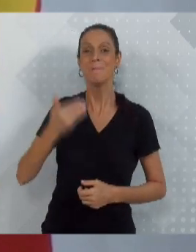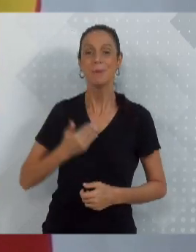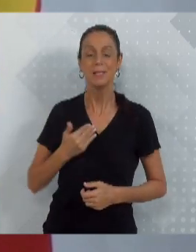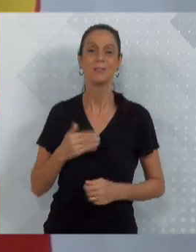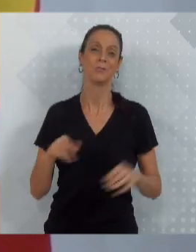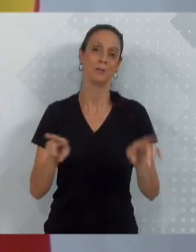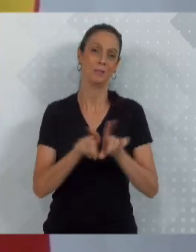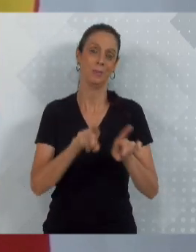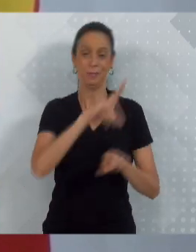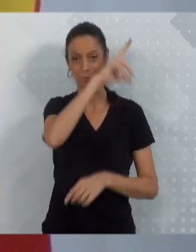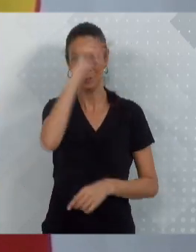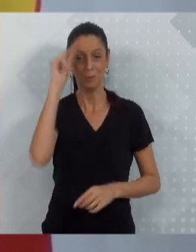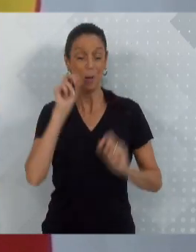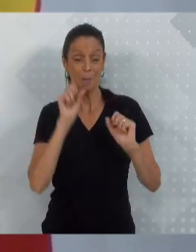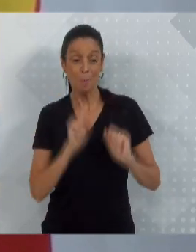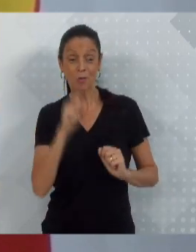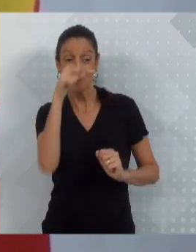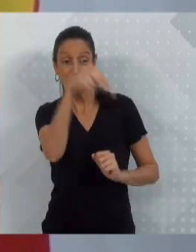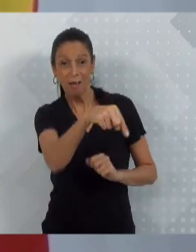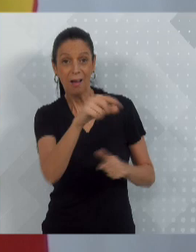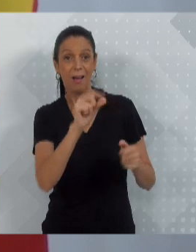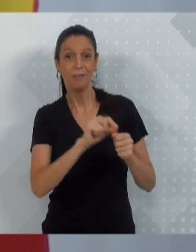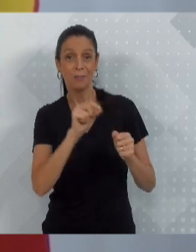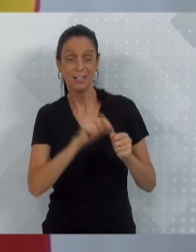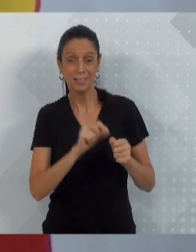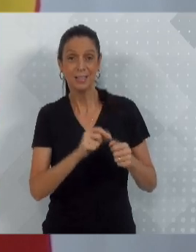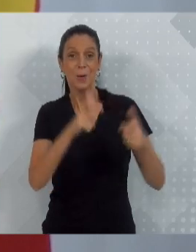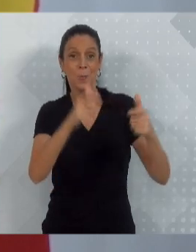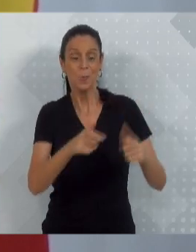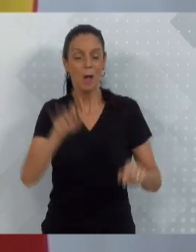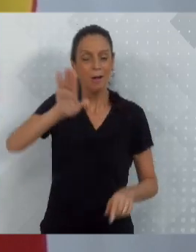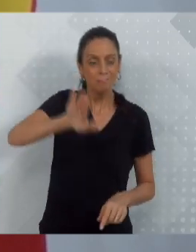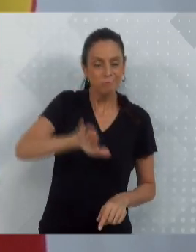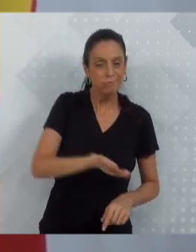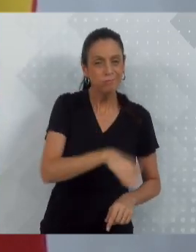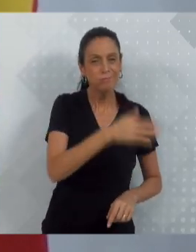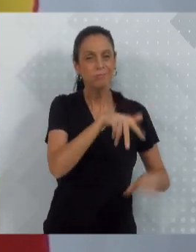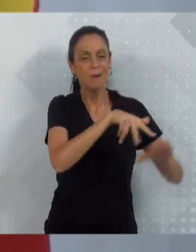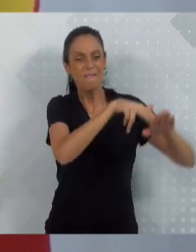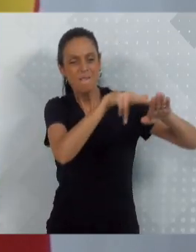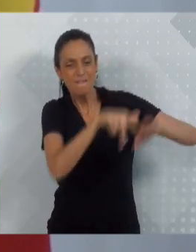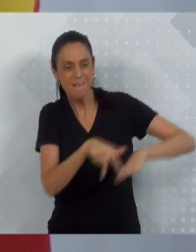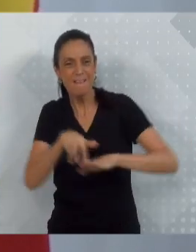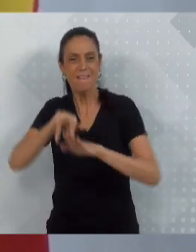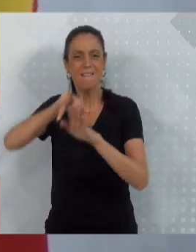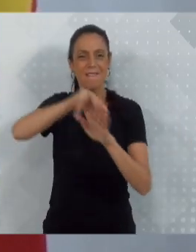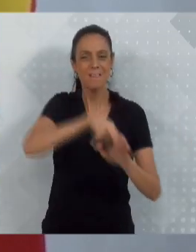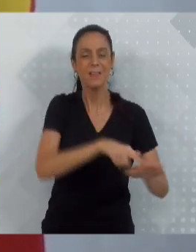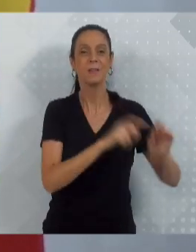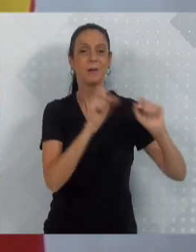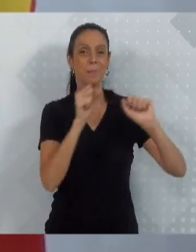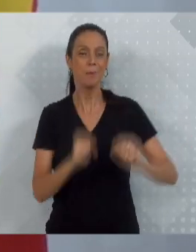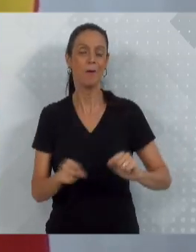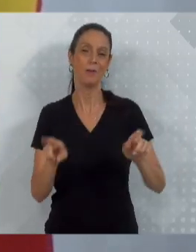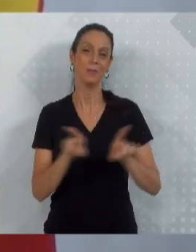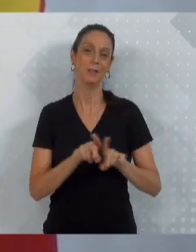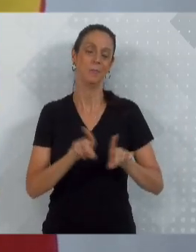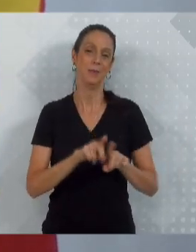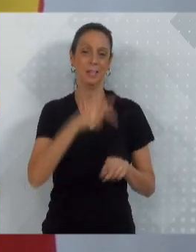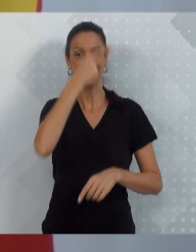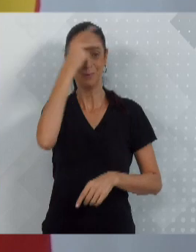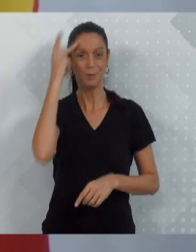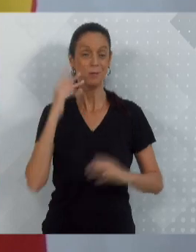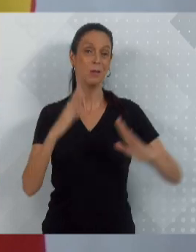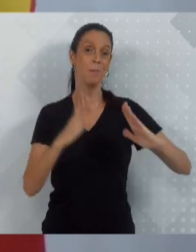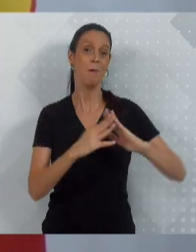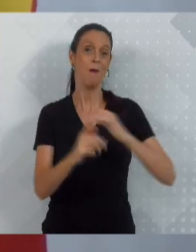pública também pensasse sobre a possibilidade de termos uma pista de skate, porque todos esses que praticam na região sul da cidade ficam